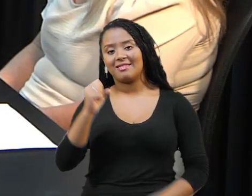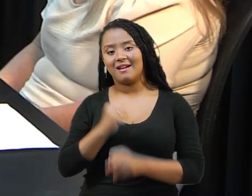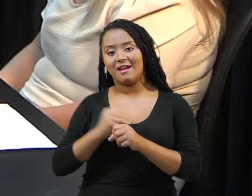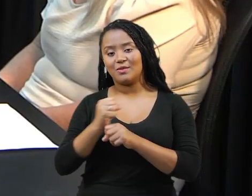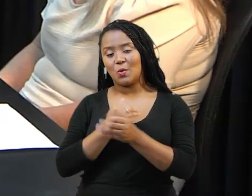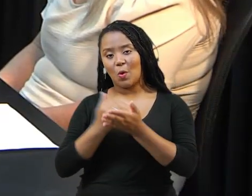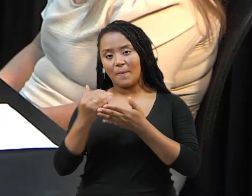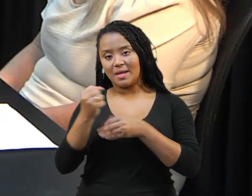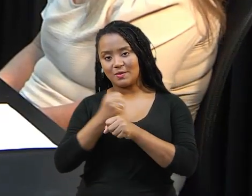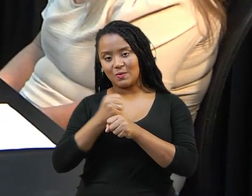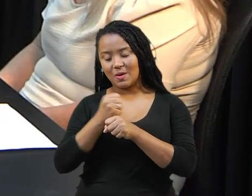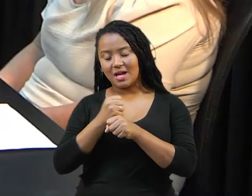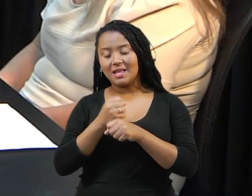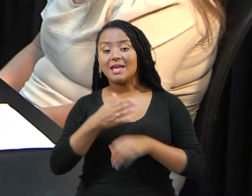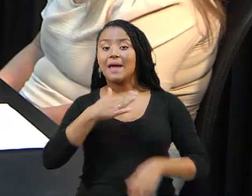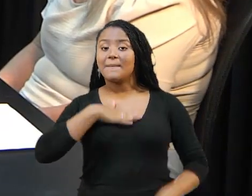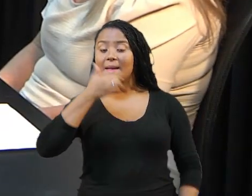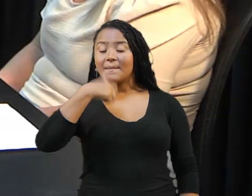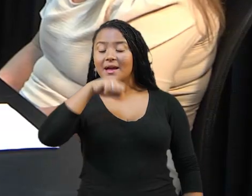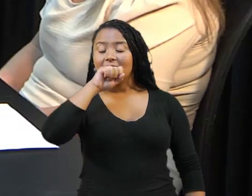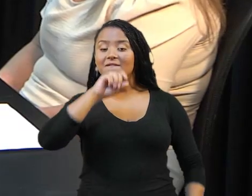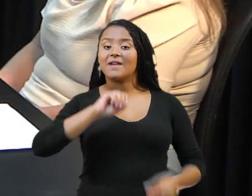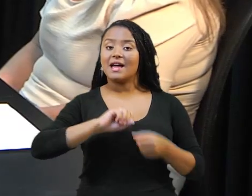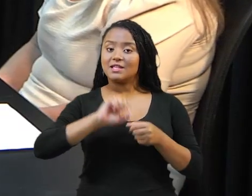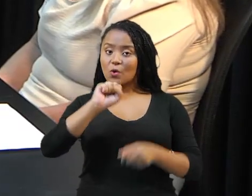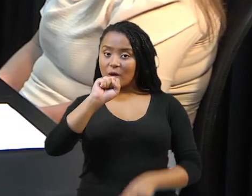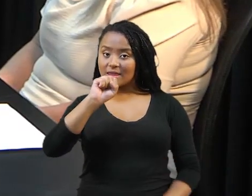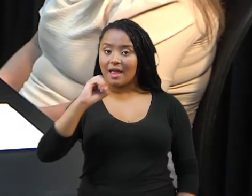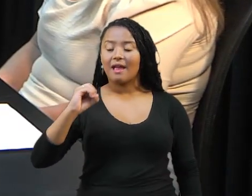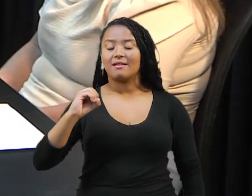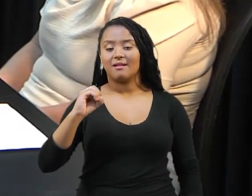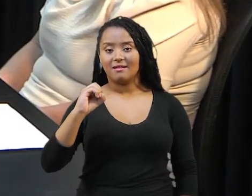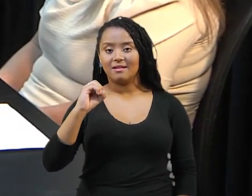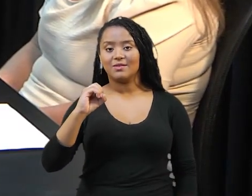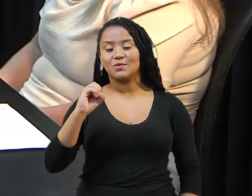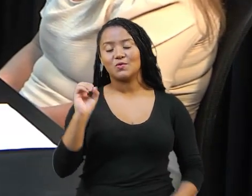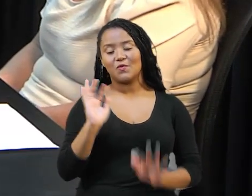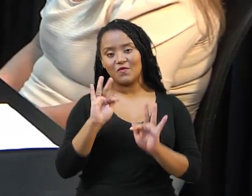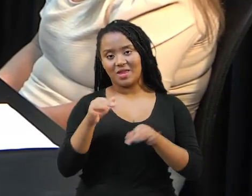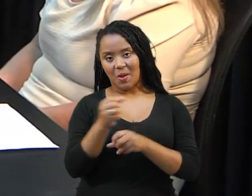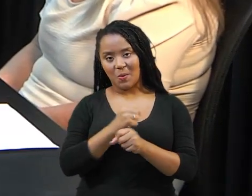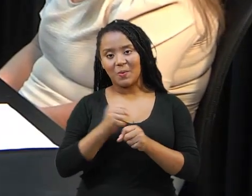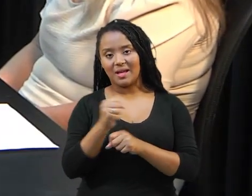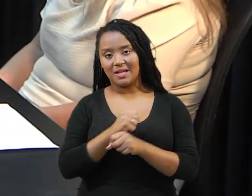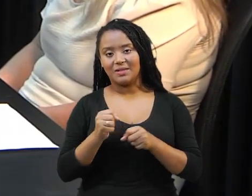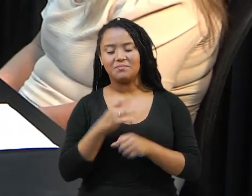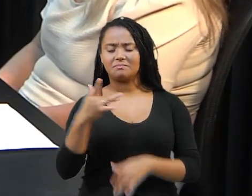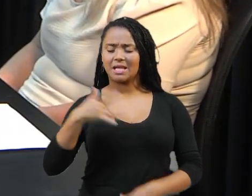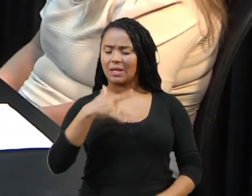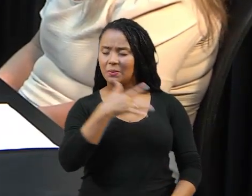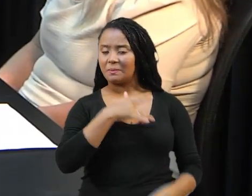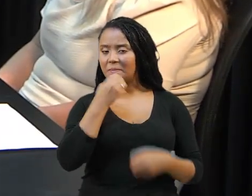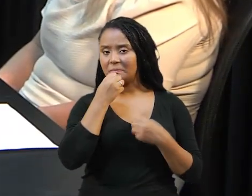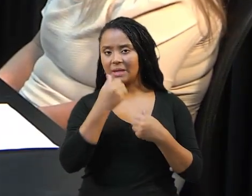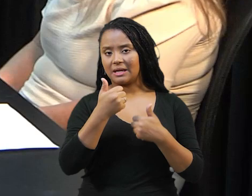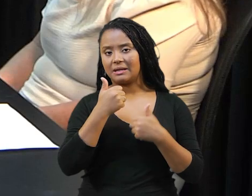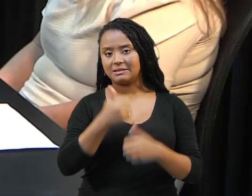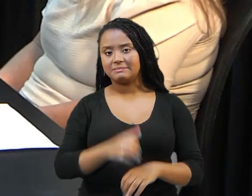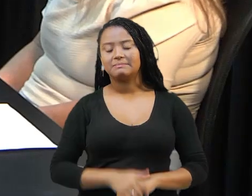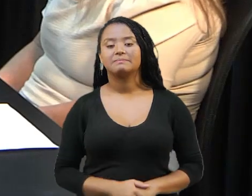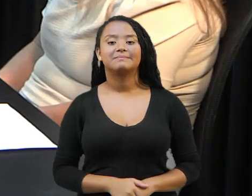mãe vai fazer 80 anos agora em dezembro. Estão aí saudáveis? Saudáveis. Muito